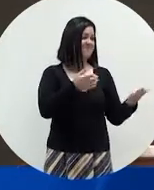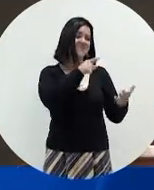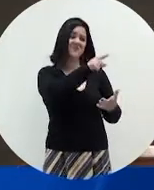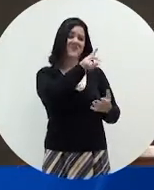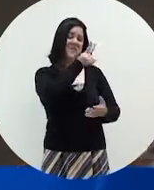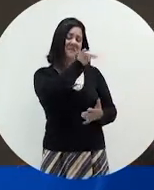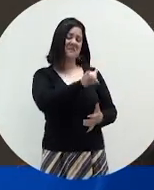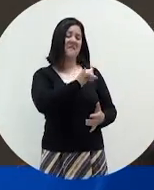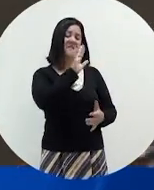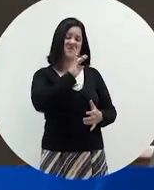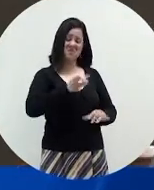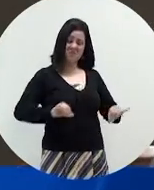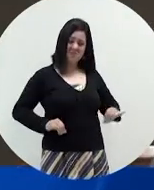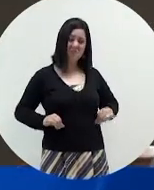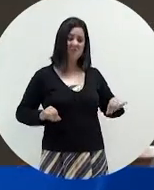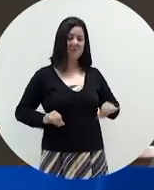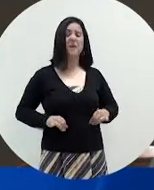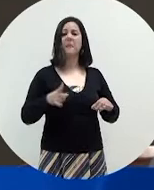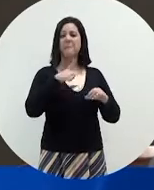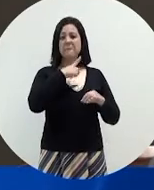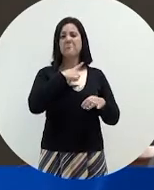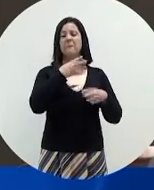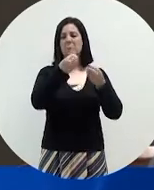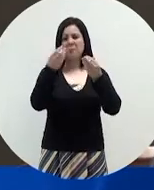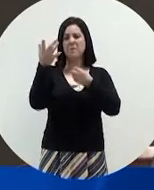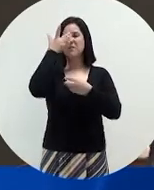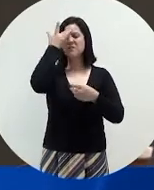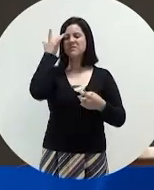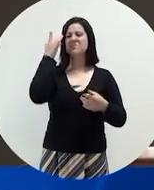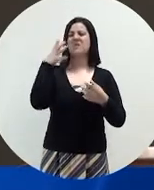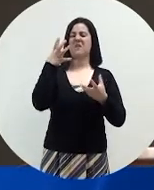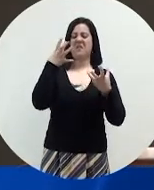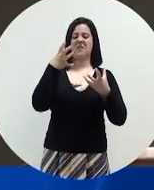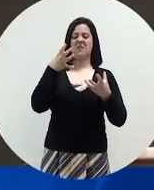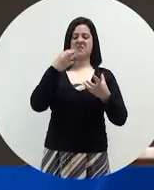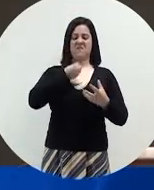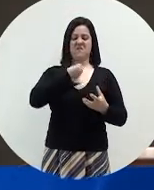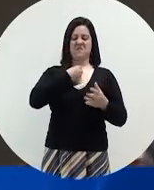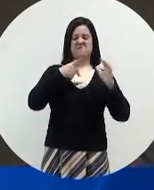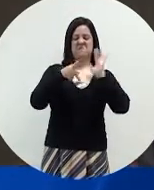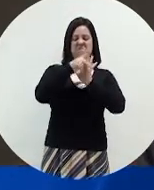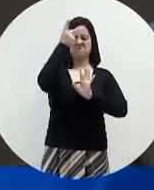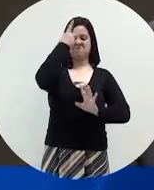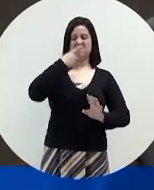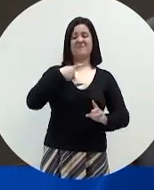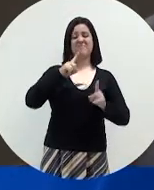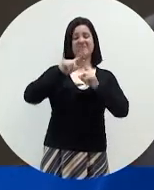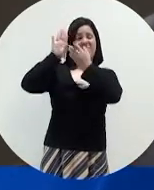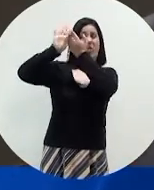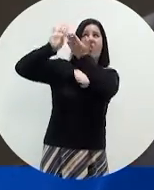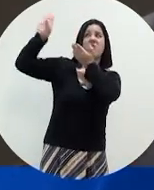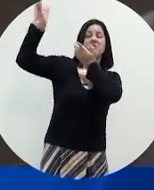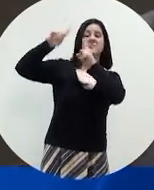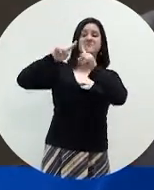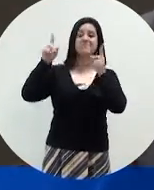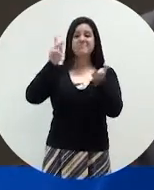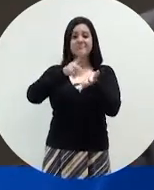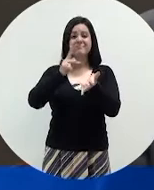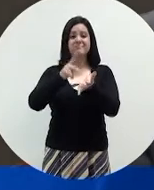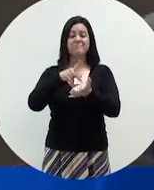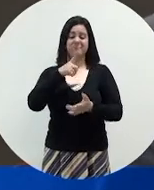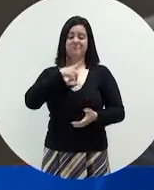escoiciar o ferrão. Tá? Você vai e escoiceia o ferrão, aquela ponta de ferro.